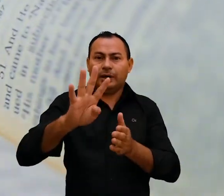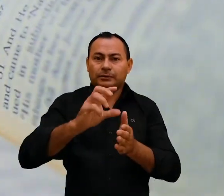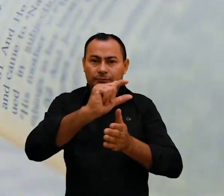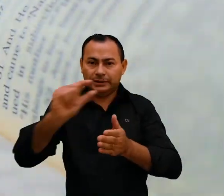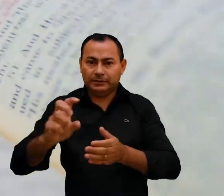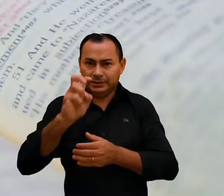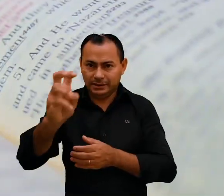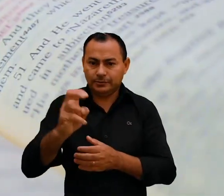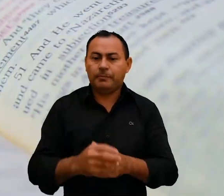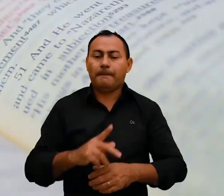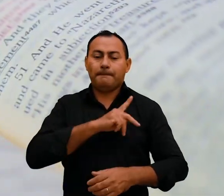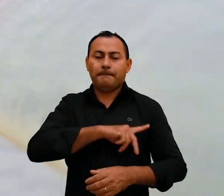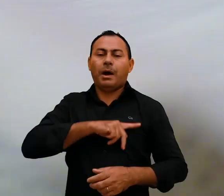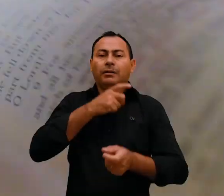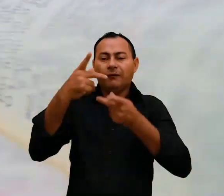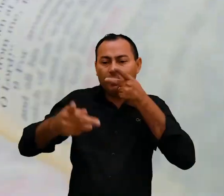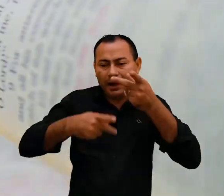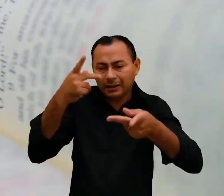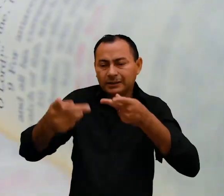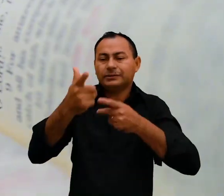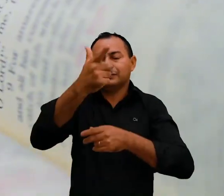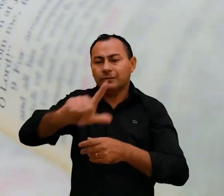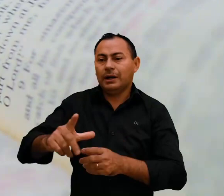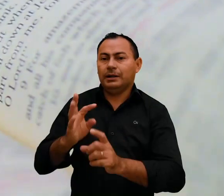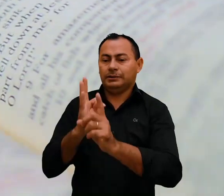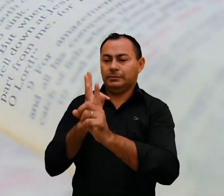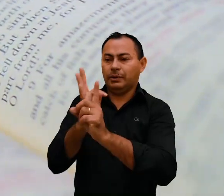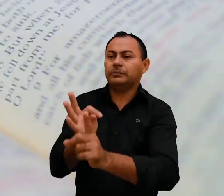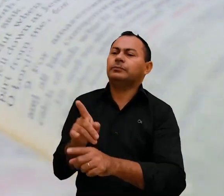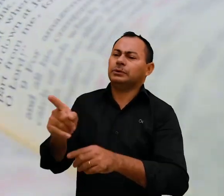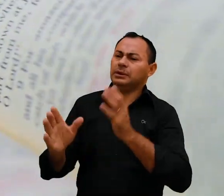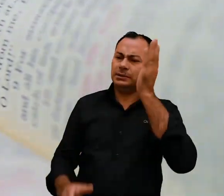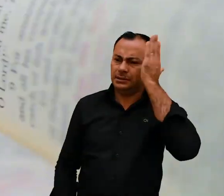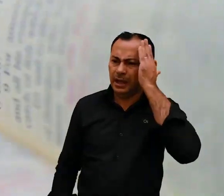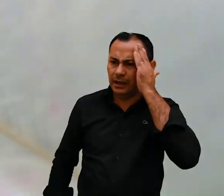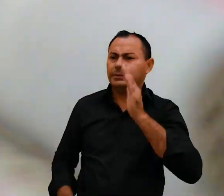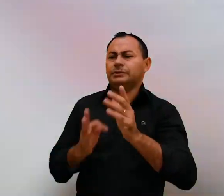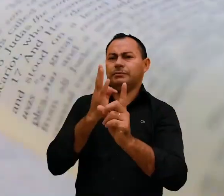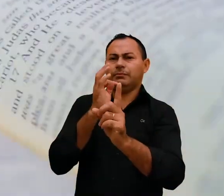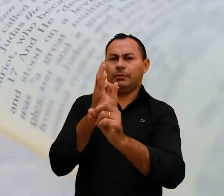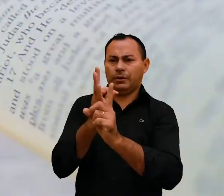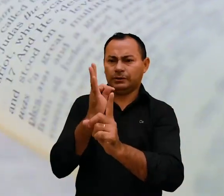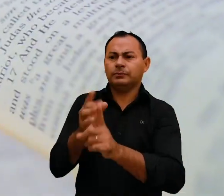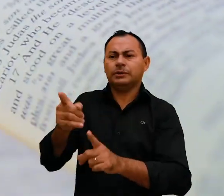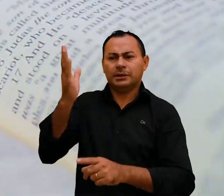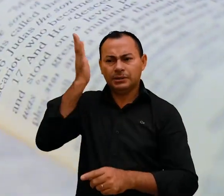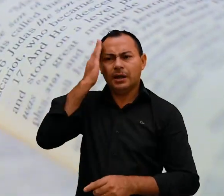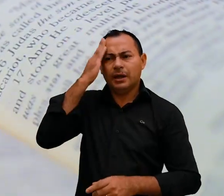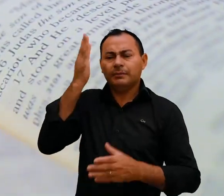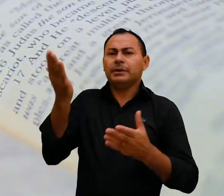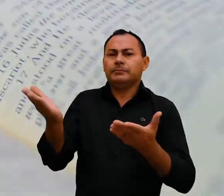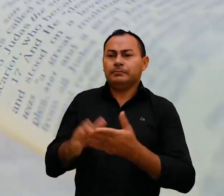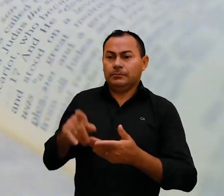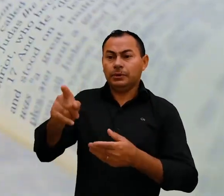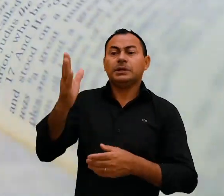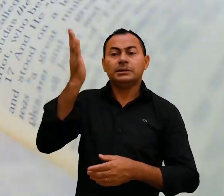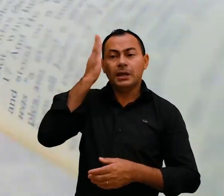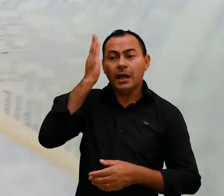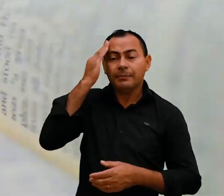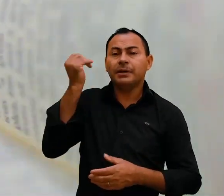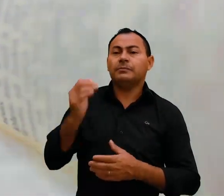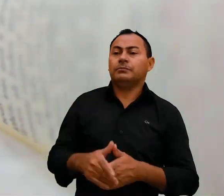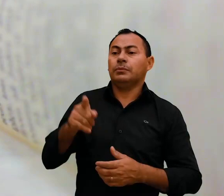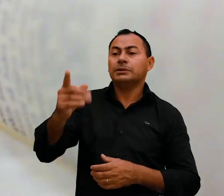Versículo 5 Paulo Dias várias vezes a Timóteo você sabe Timóteo você sabe